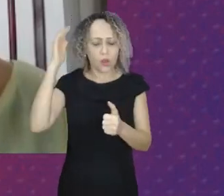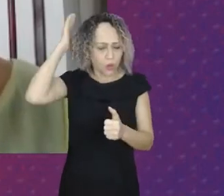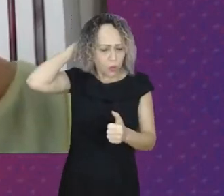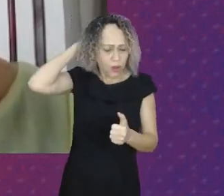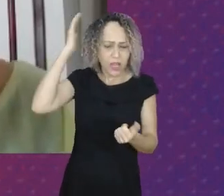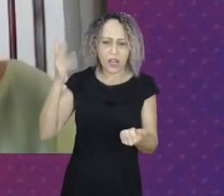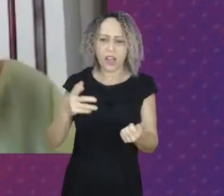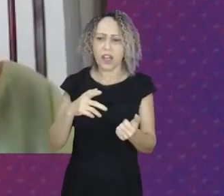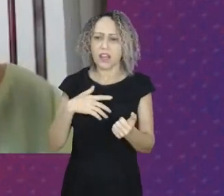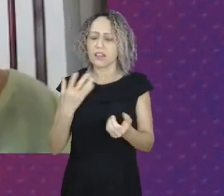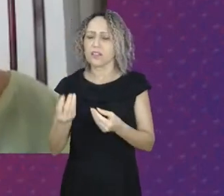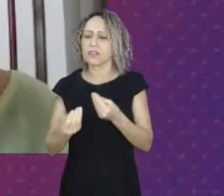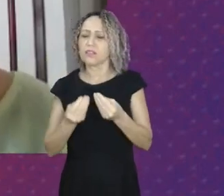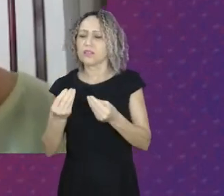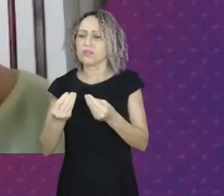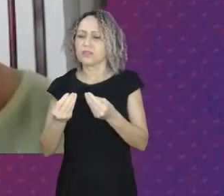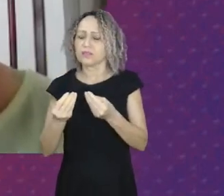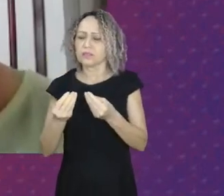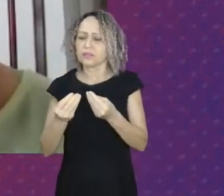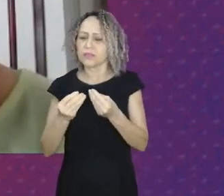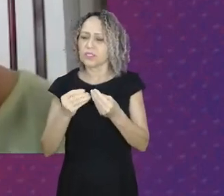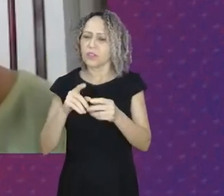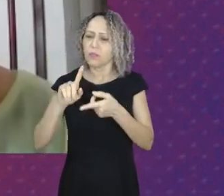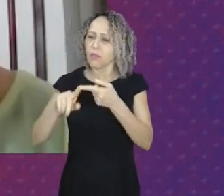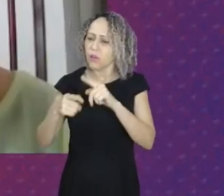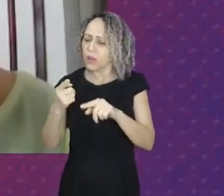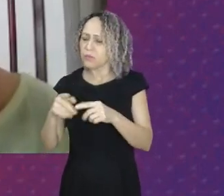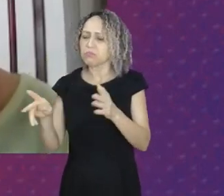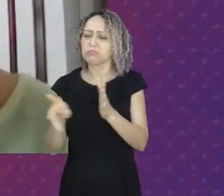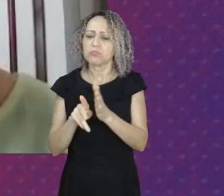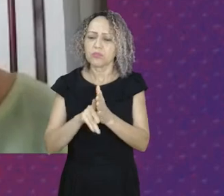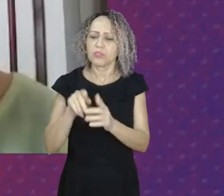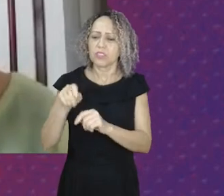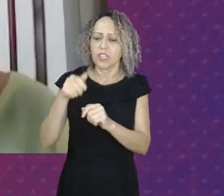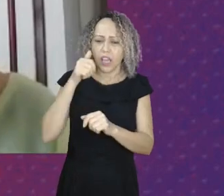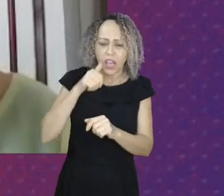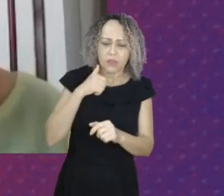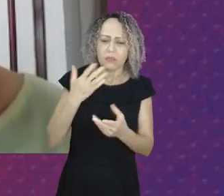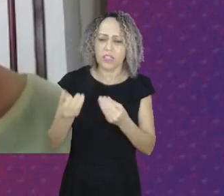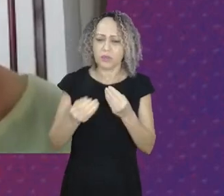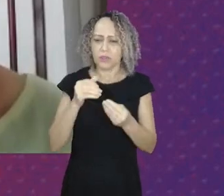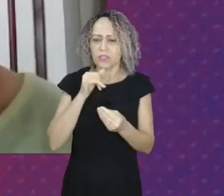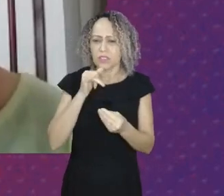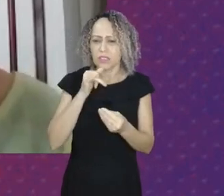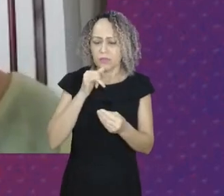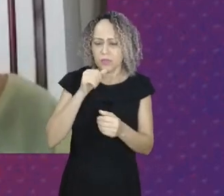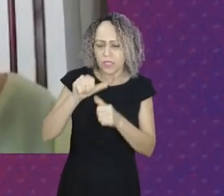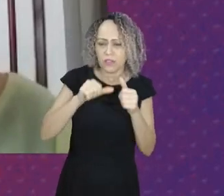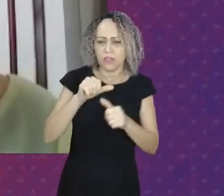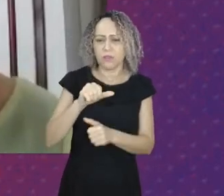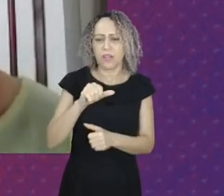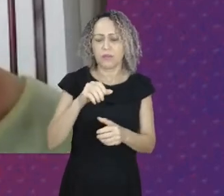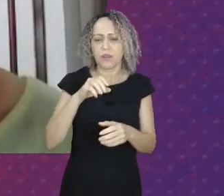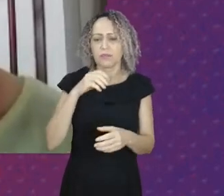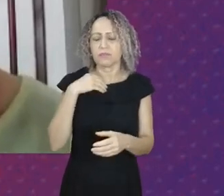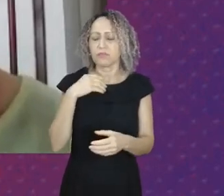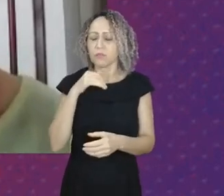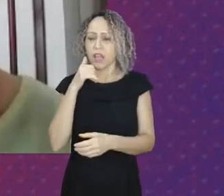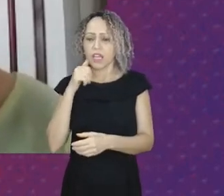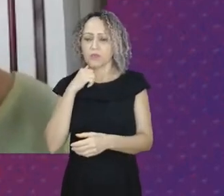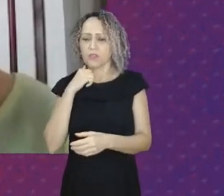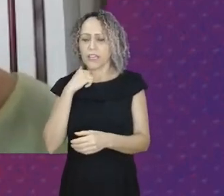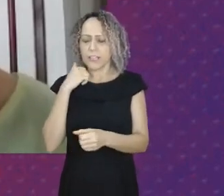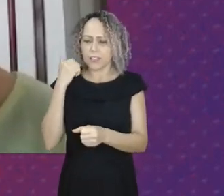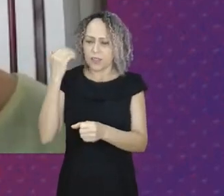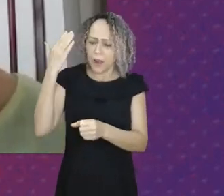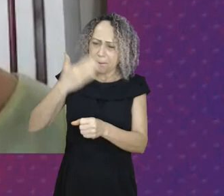e os produtos, né, oriundos e transformados a partir do babaçu, com as quebradeiras de coco, né, que